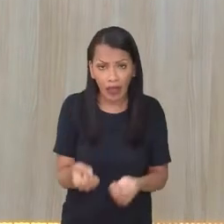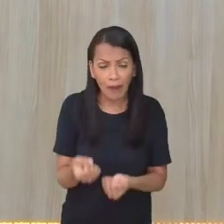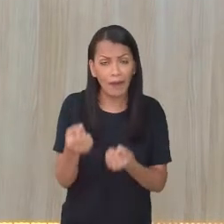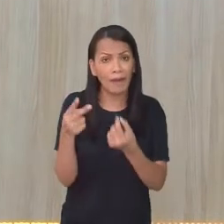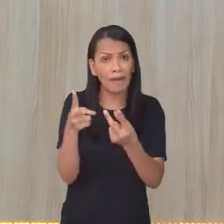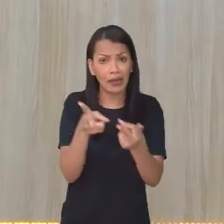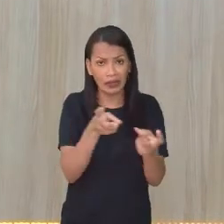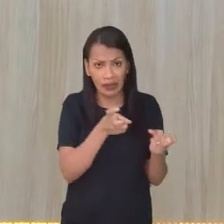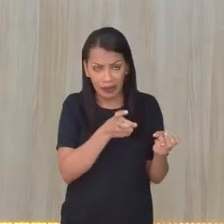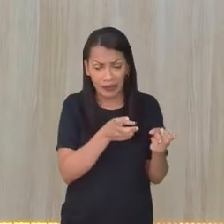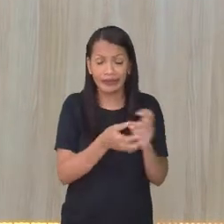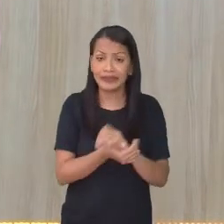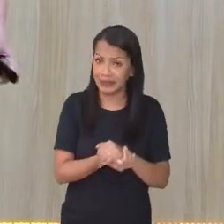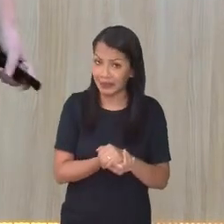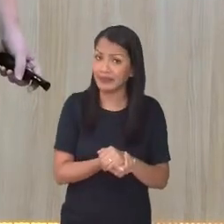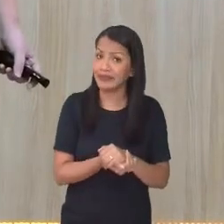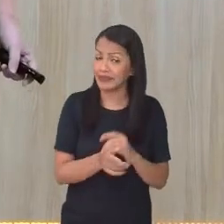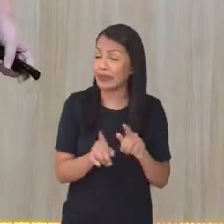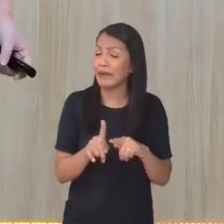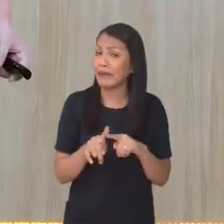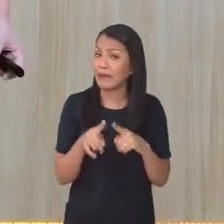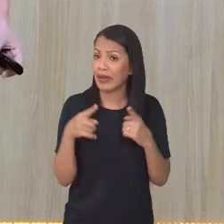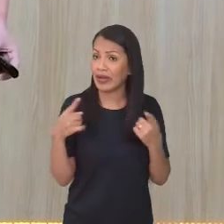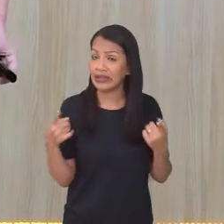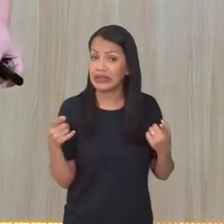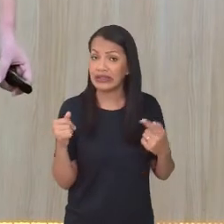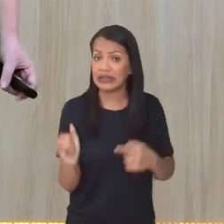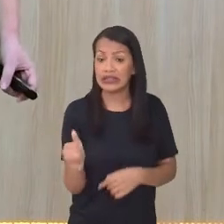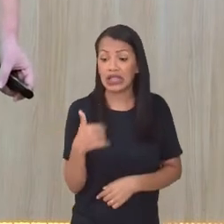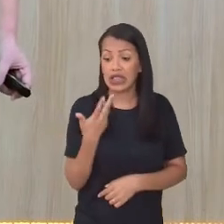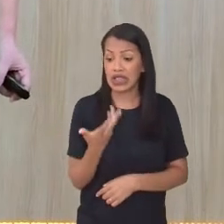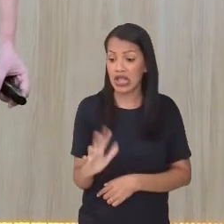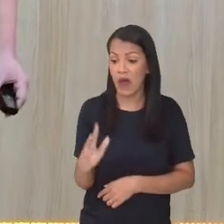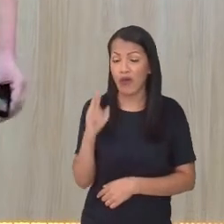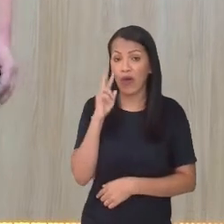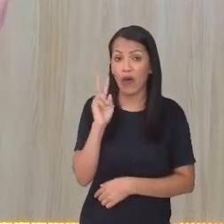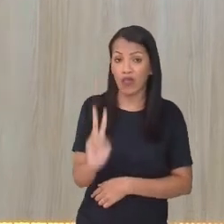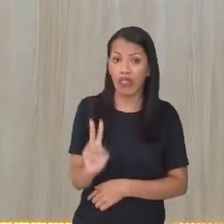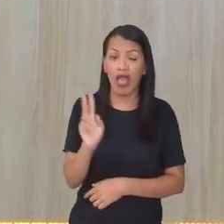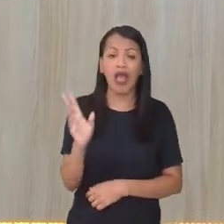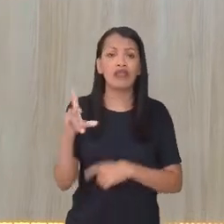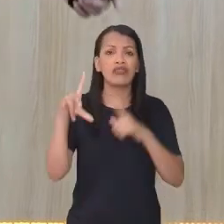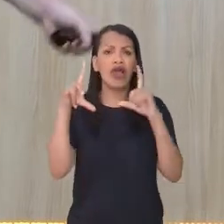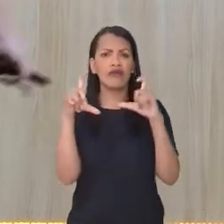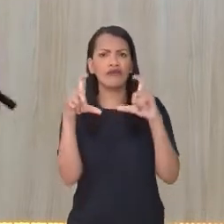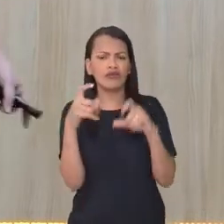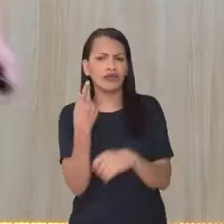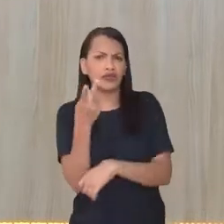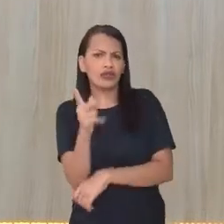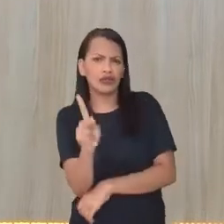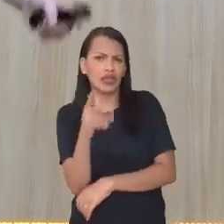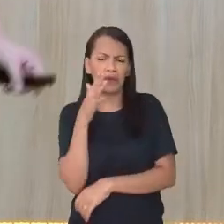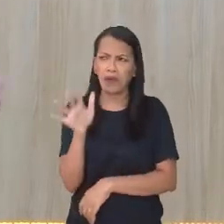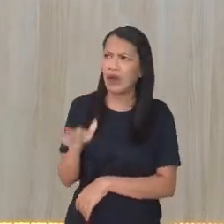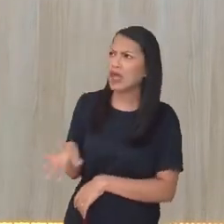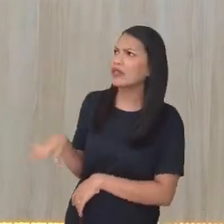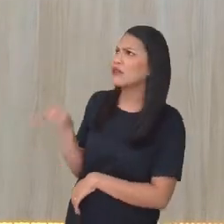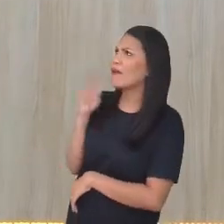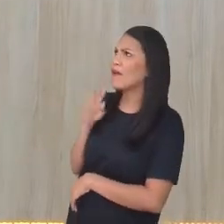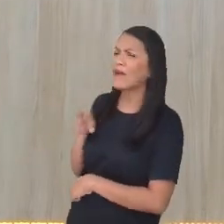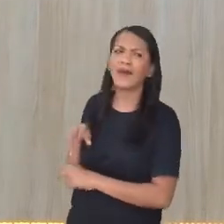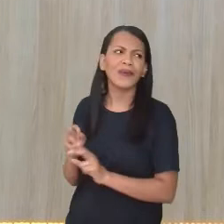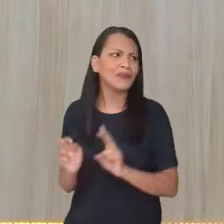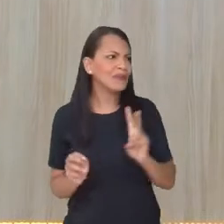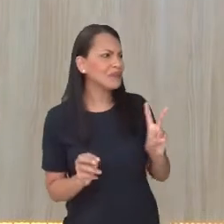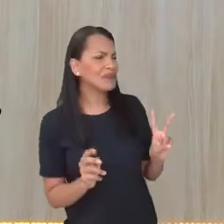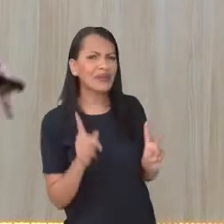isso, né? Mas, se não quiser dar uma olhadinha na foto, dá uma olhadinha ao teu redor. Vê aí